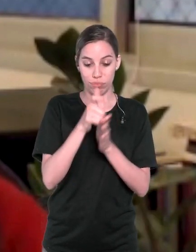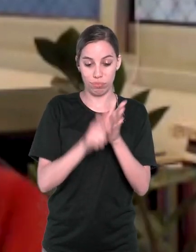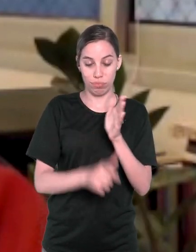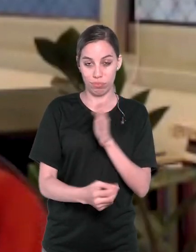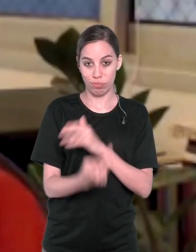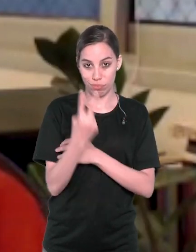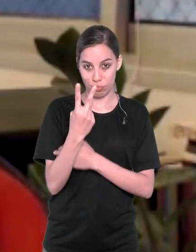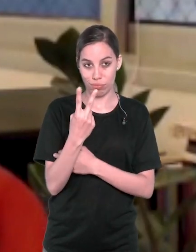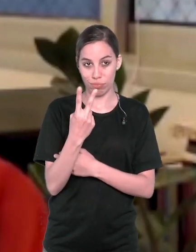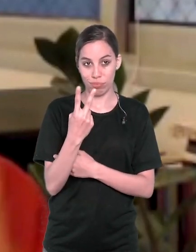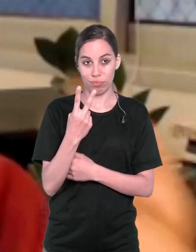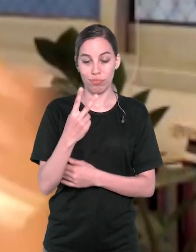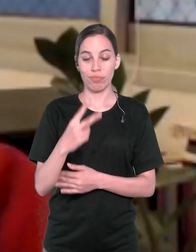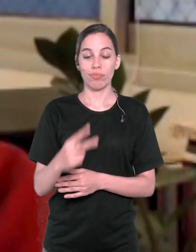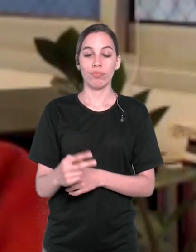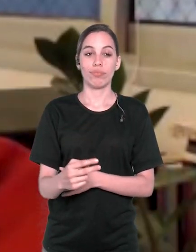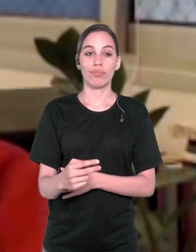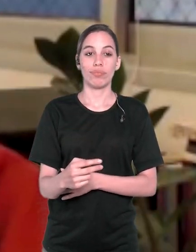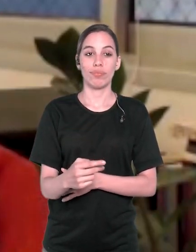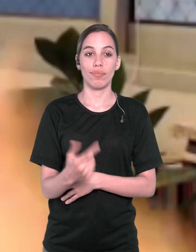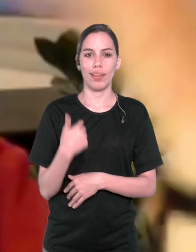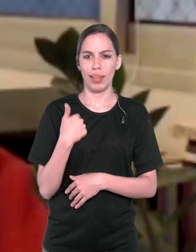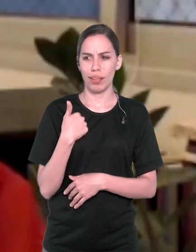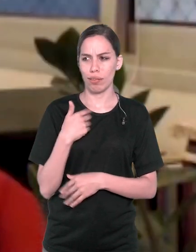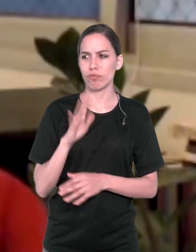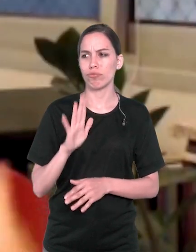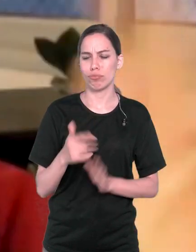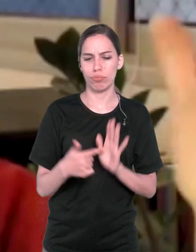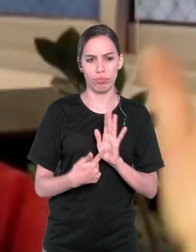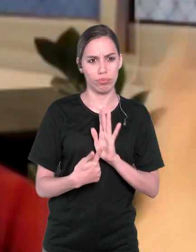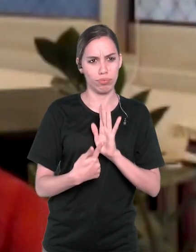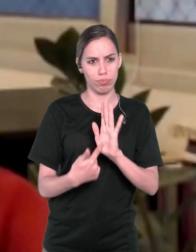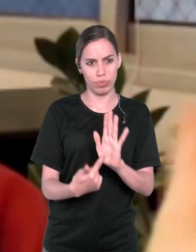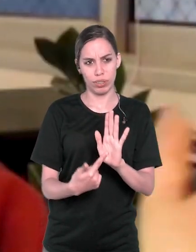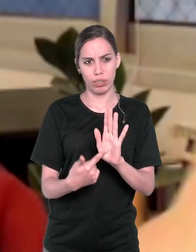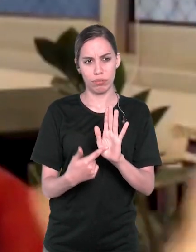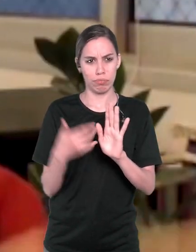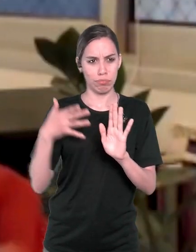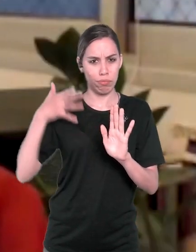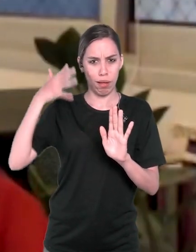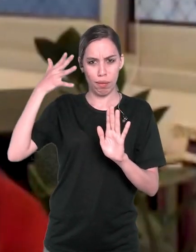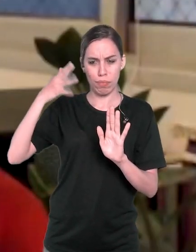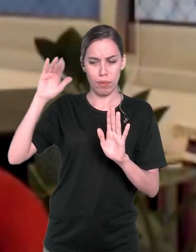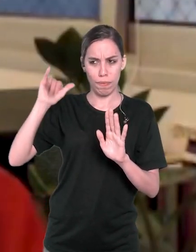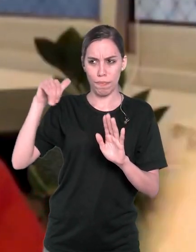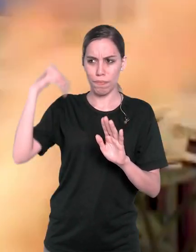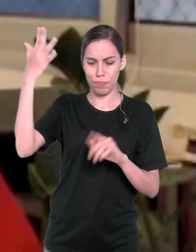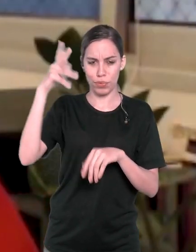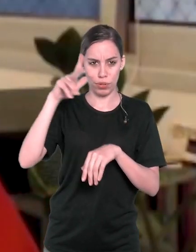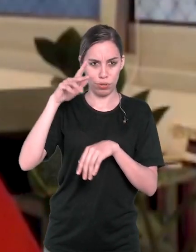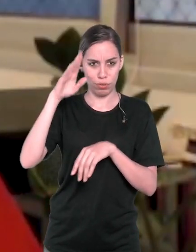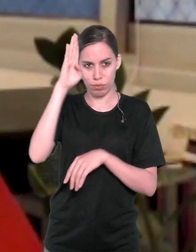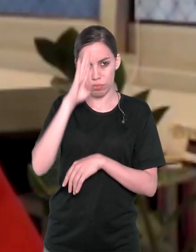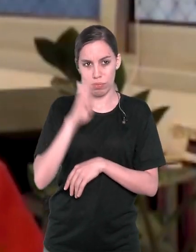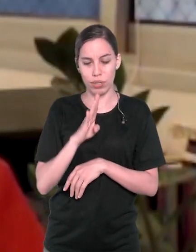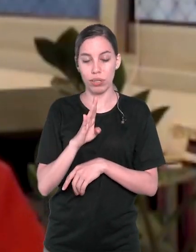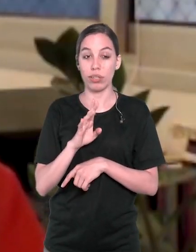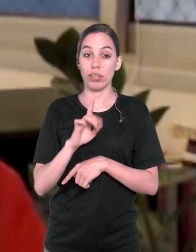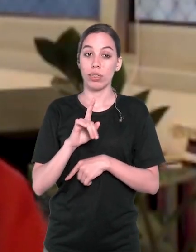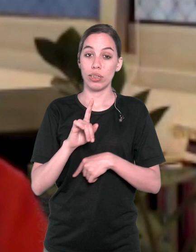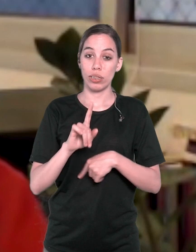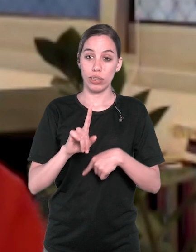até apresentei num colóquio fora do Brasil. Depois